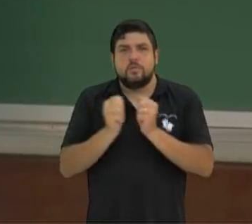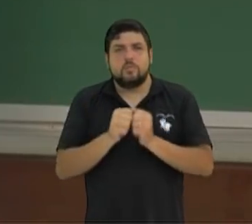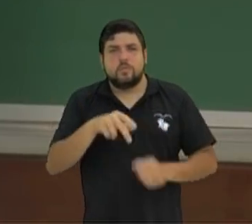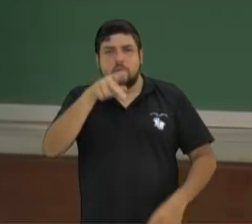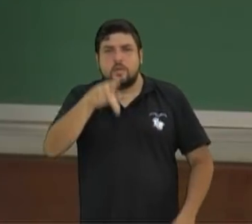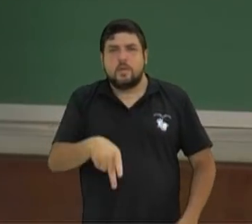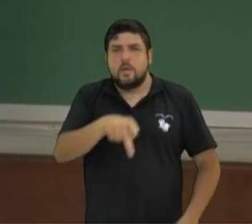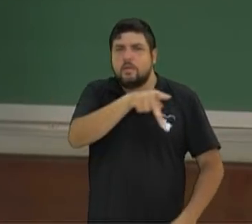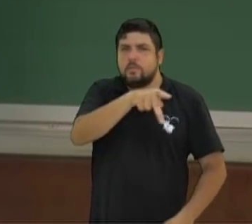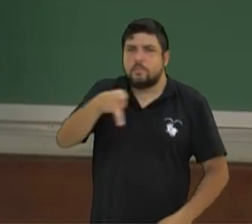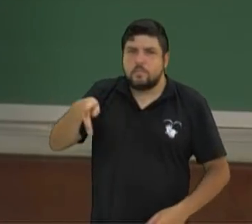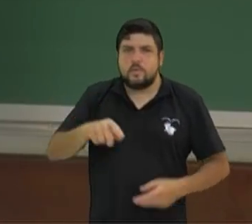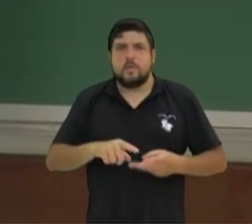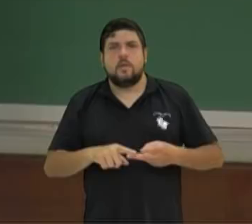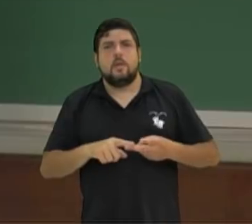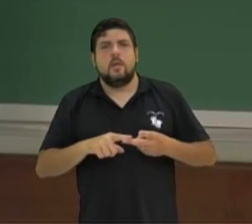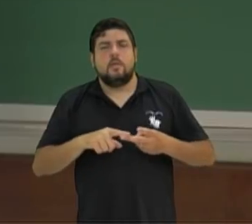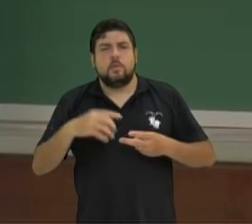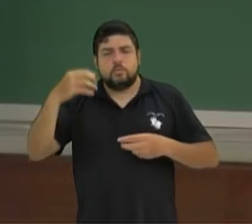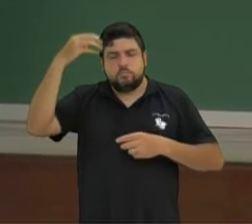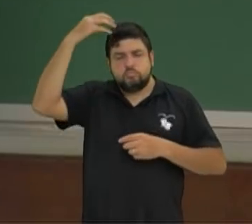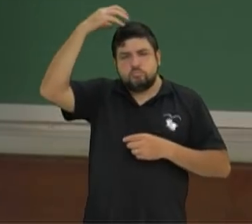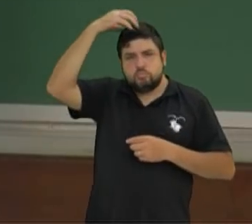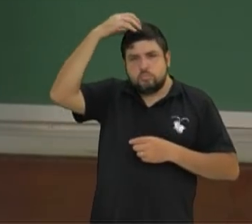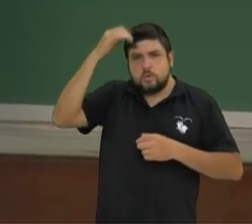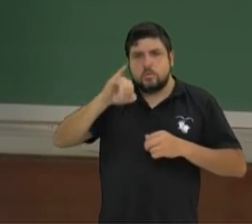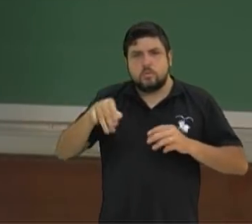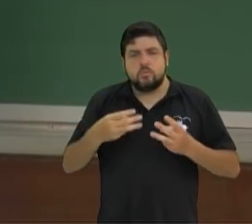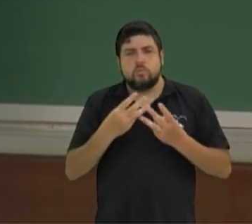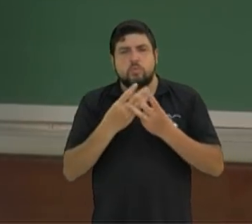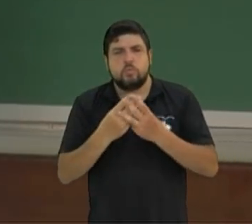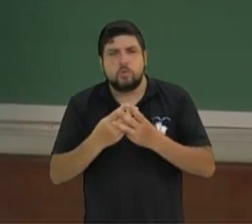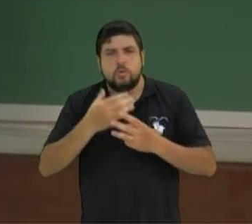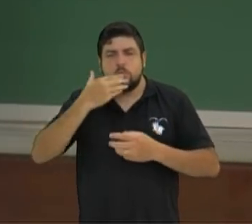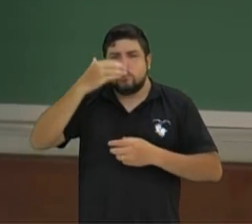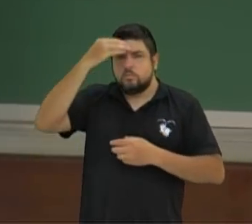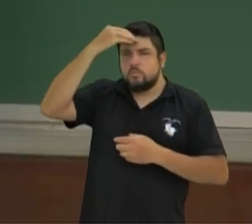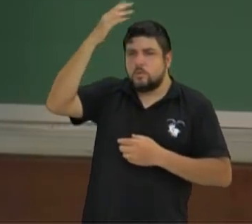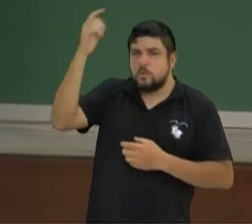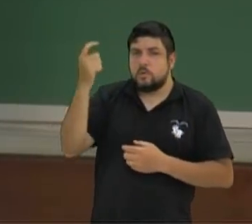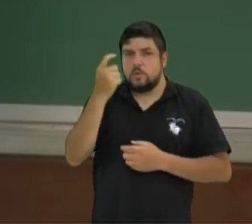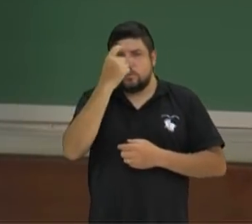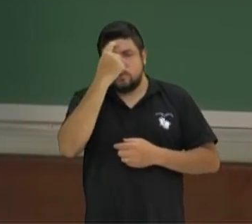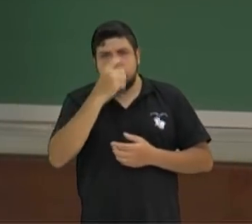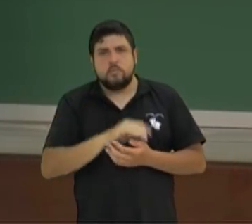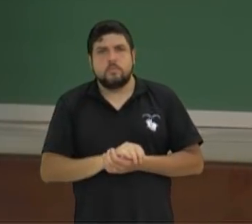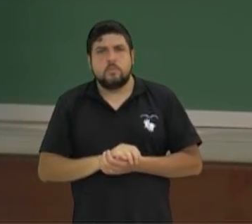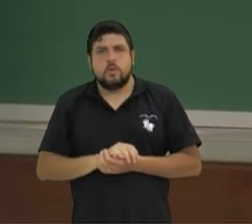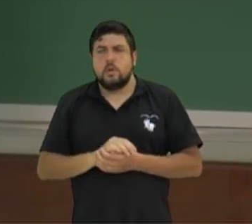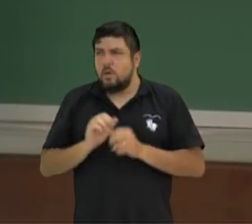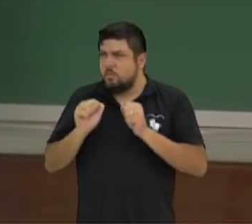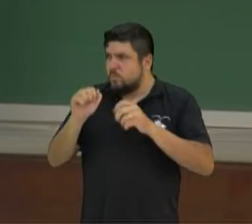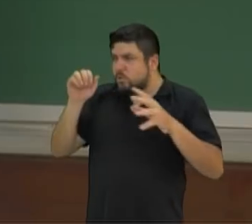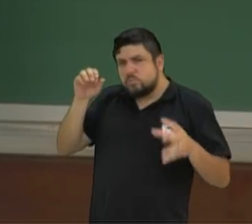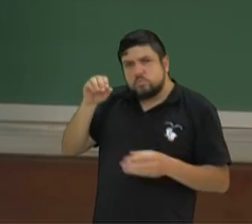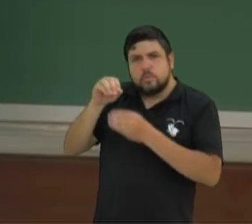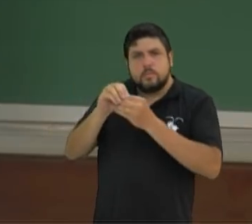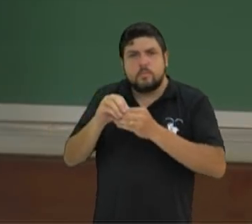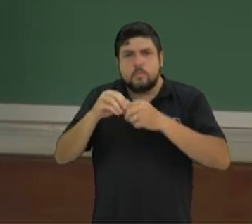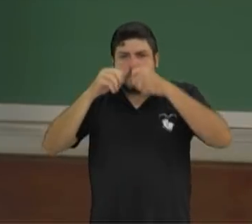um rabino, um monge, um sheik e um hindu. Poderia ainda ter aqui uma mãe de santo, um pai de santo e